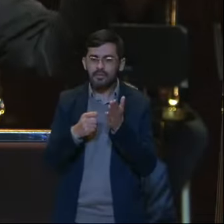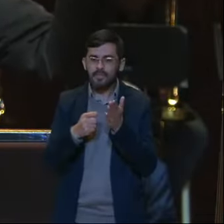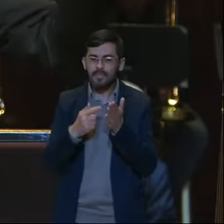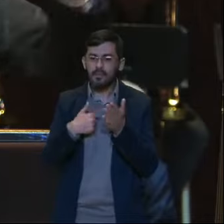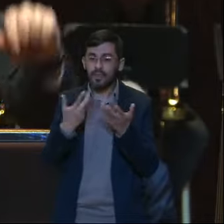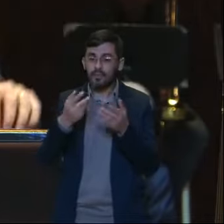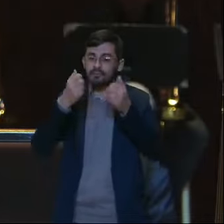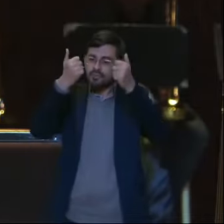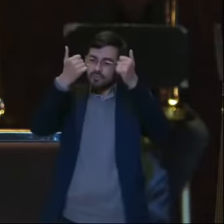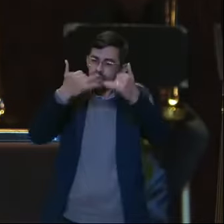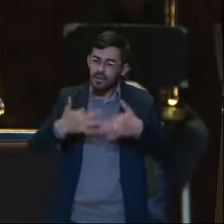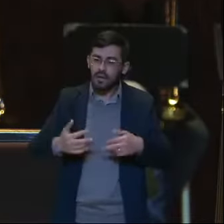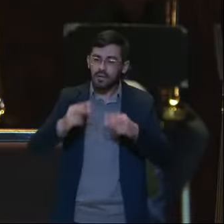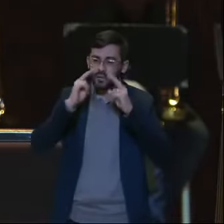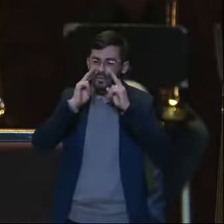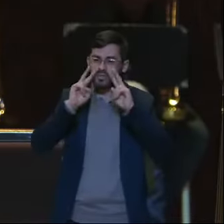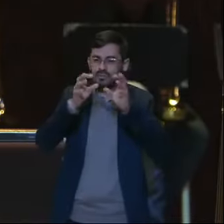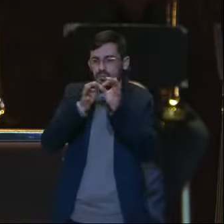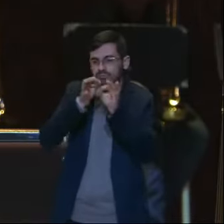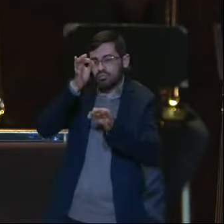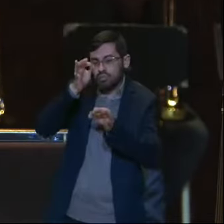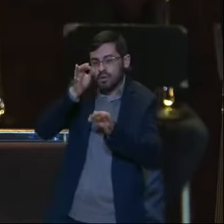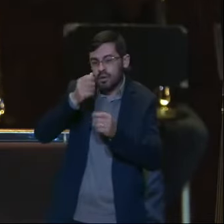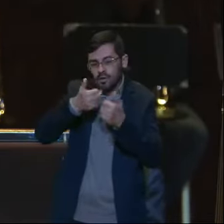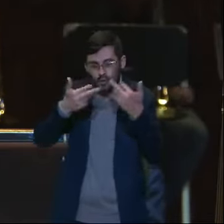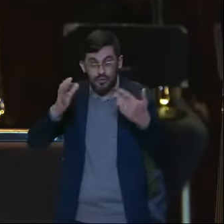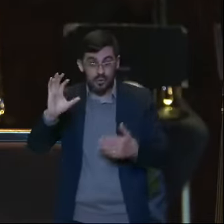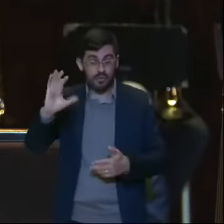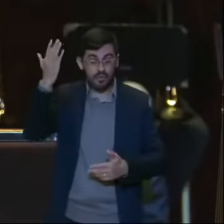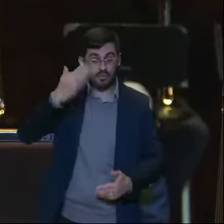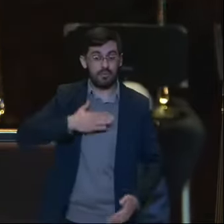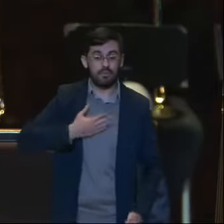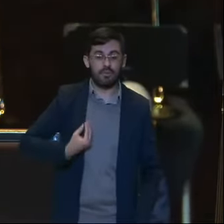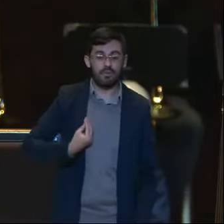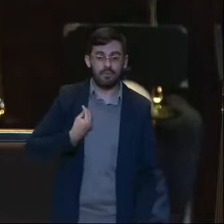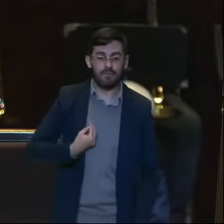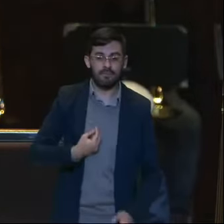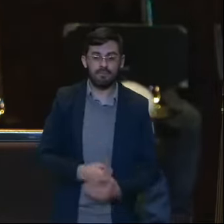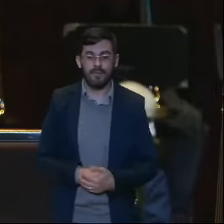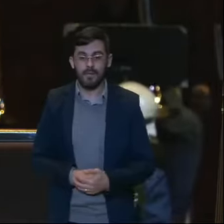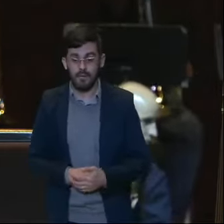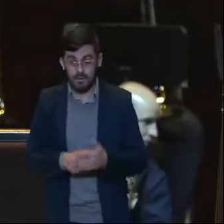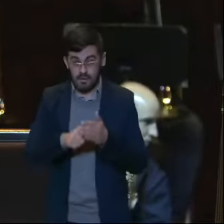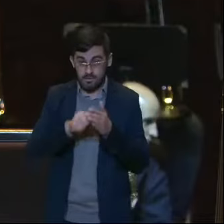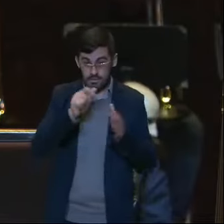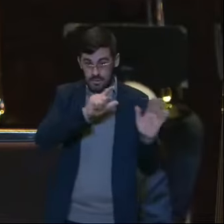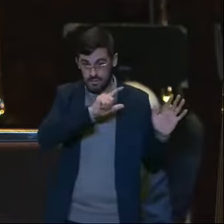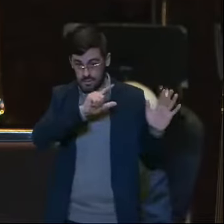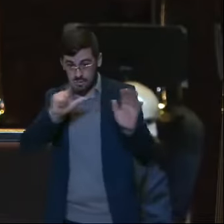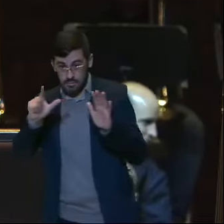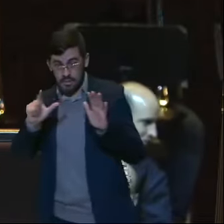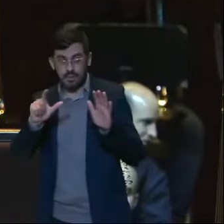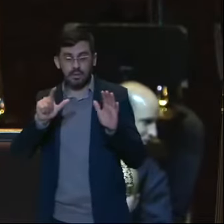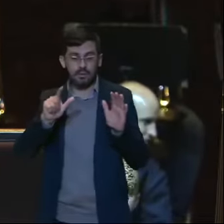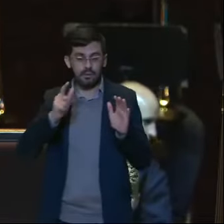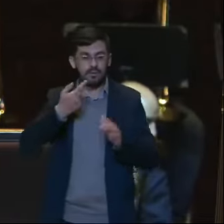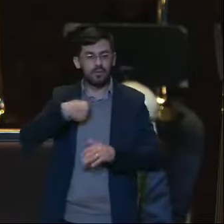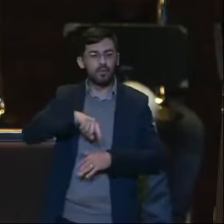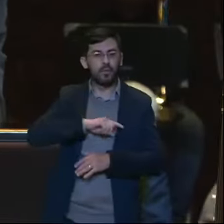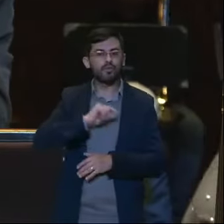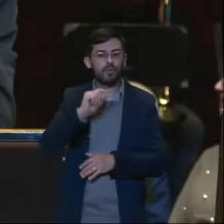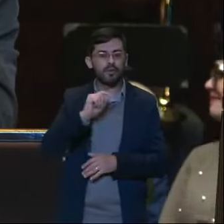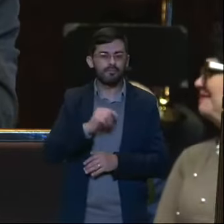breve testemunho dessa campanha de oração. Algo que aconteceu na minha vida. Na primeira semana dessa campanha, nós recebemos